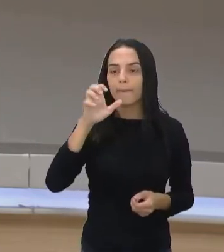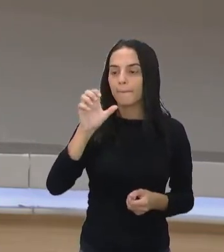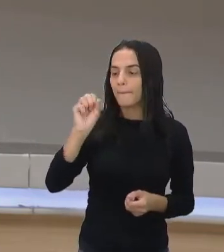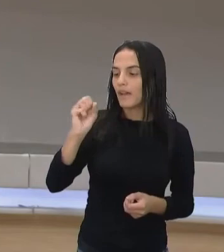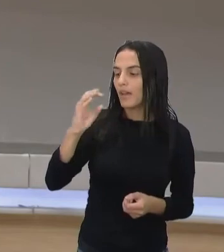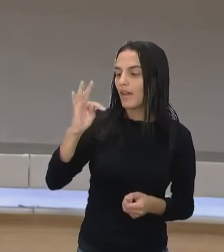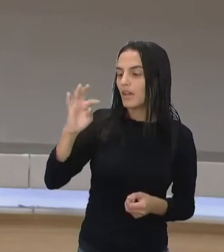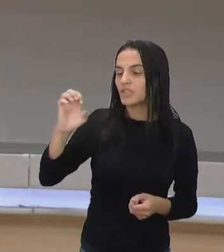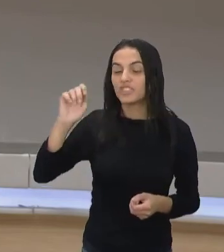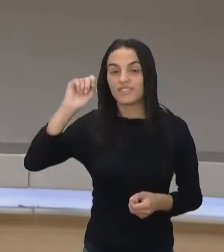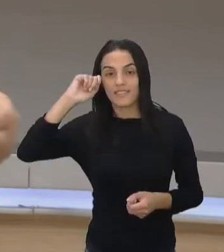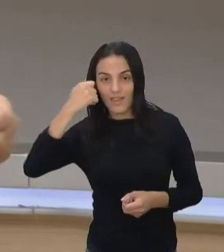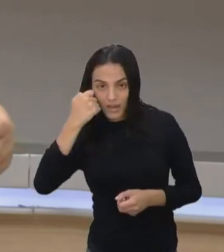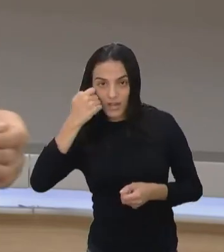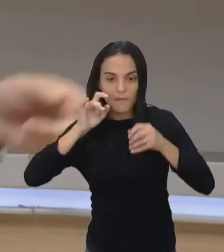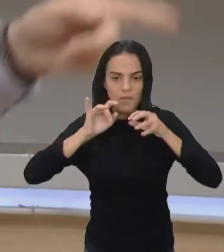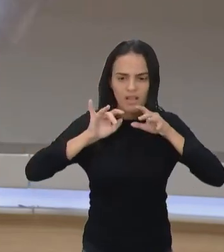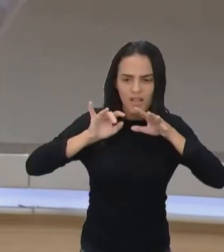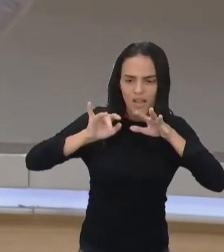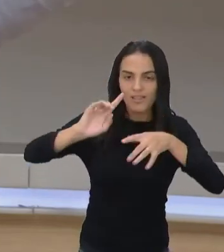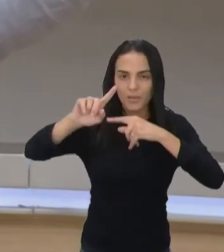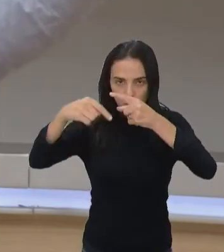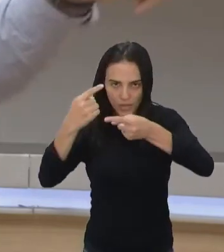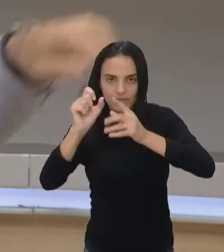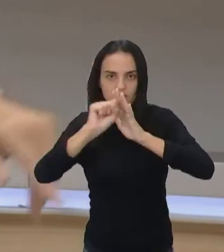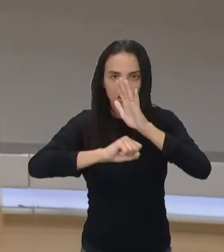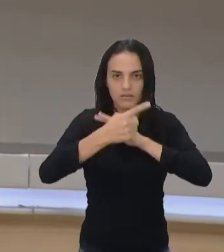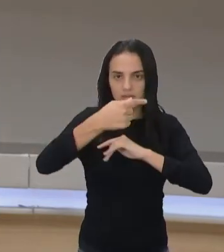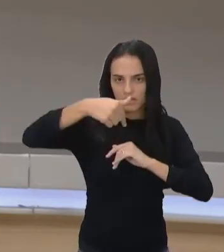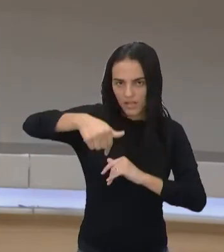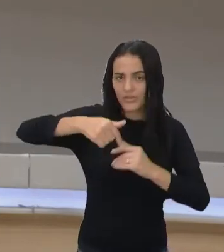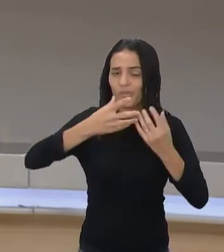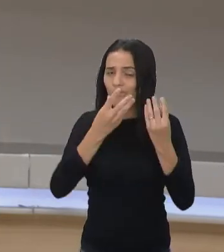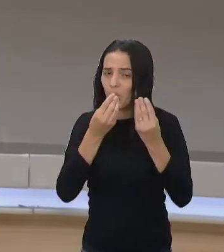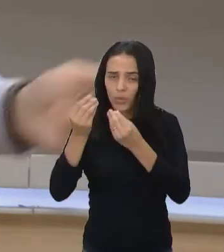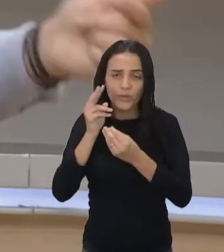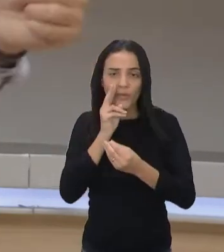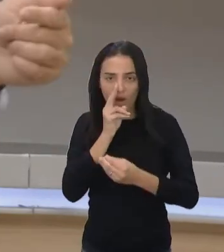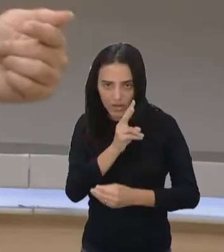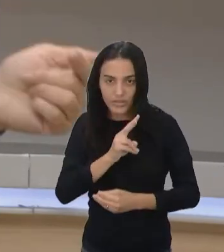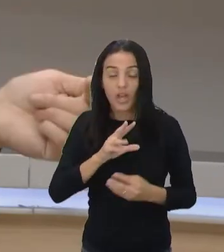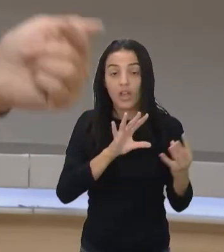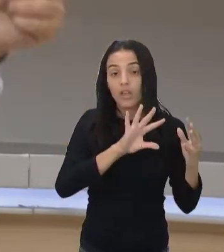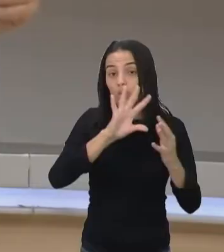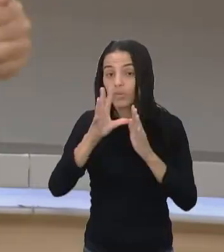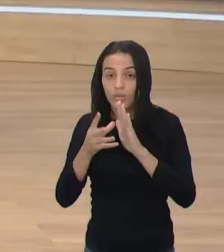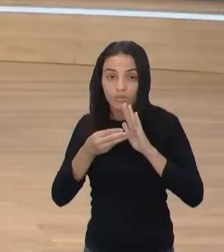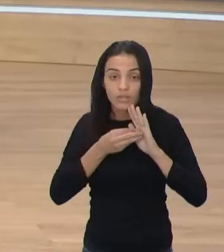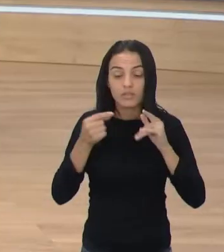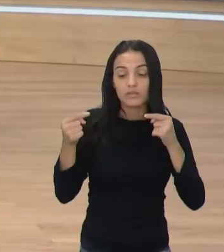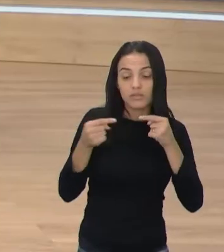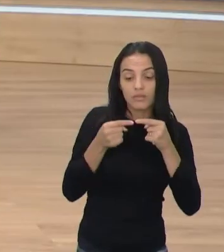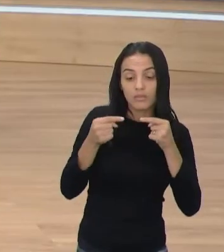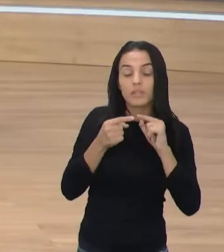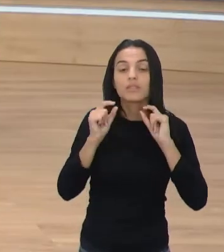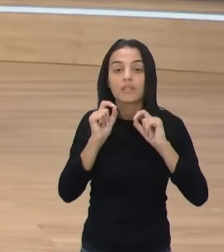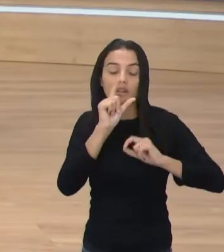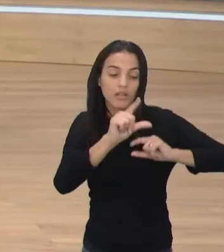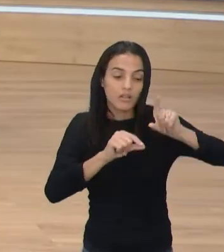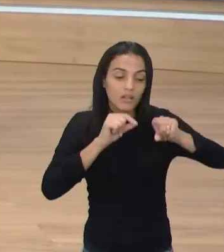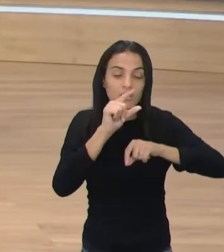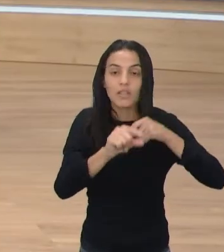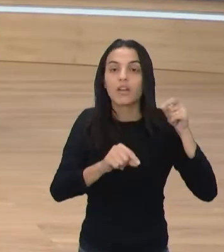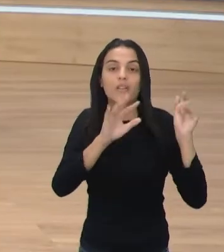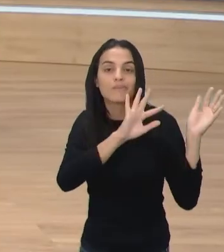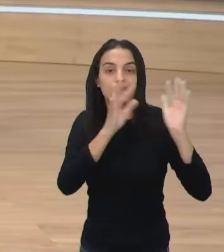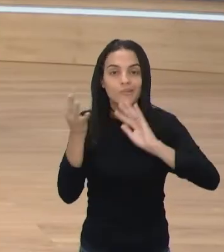epidemias após o século XVII, elas são terríveis. E uma curiosidade também é que tudo isso acaba se associando com habitações